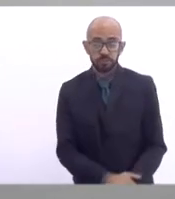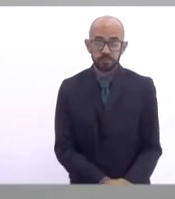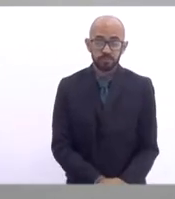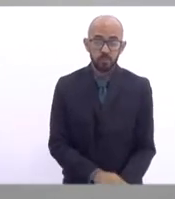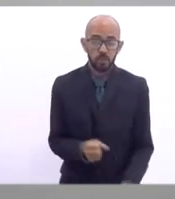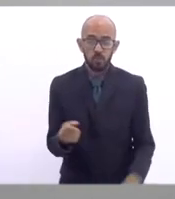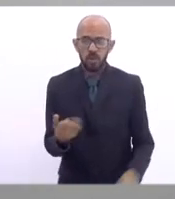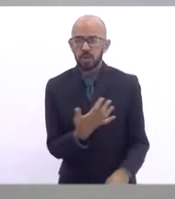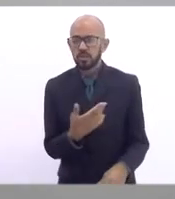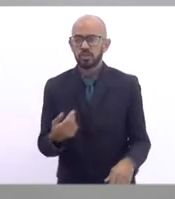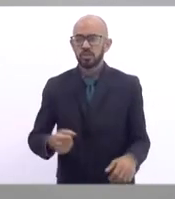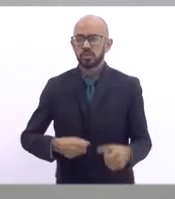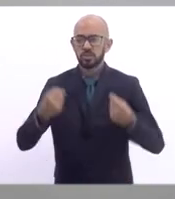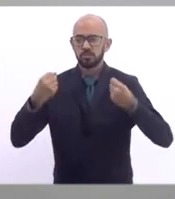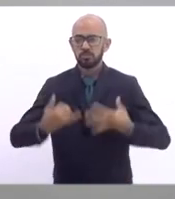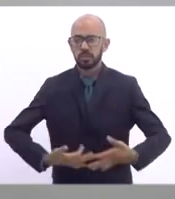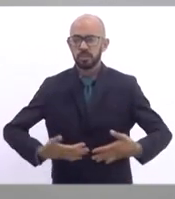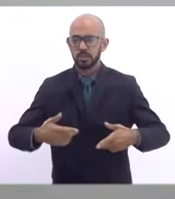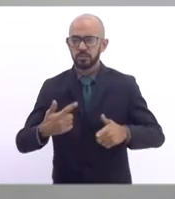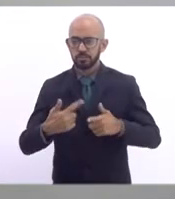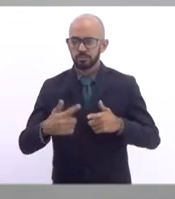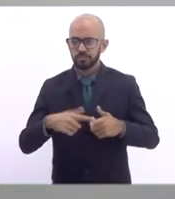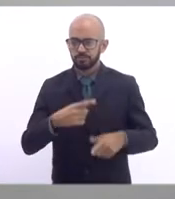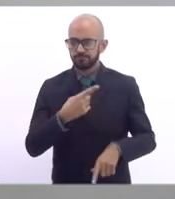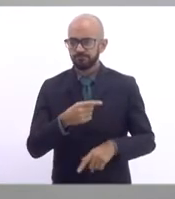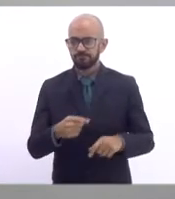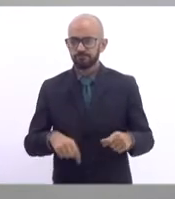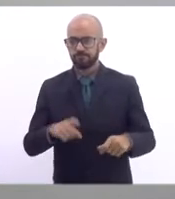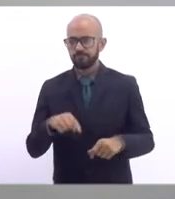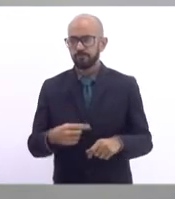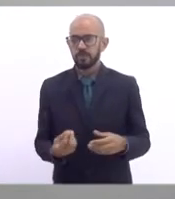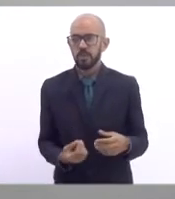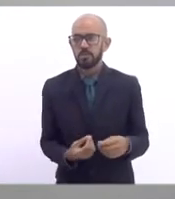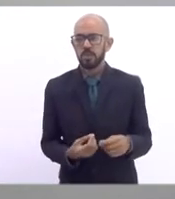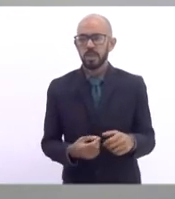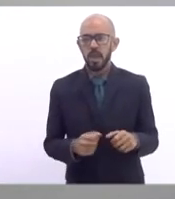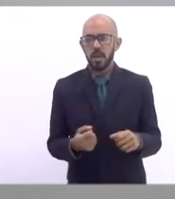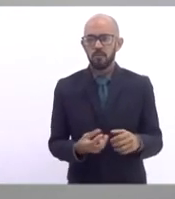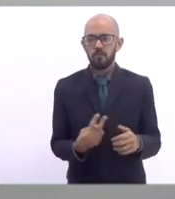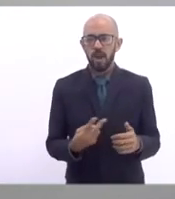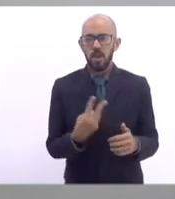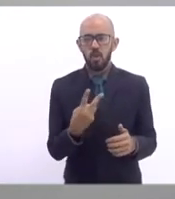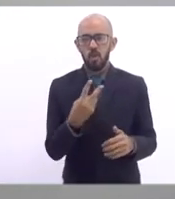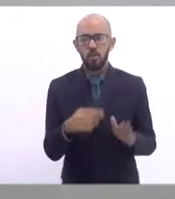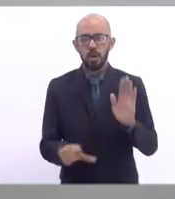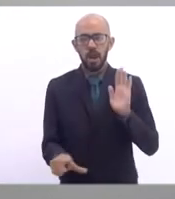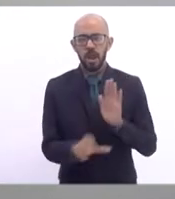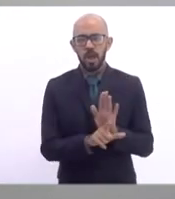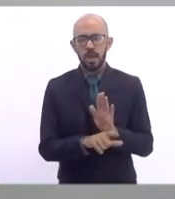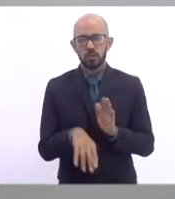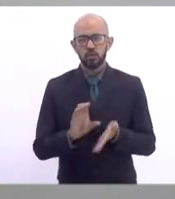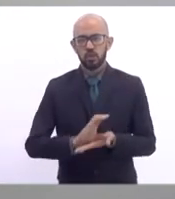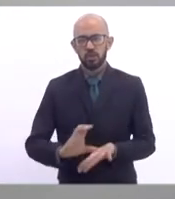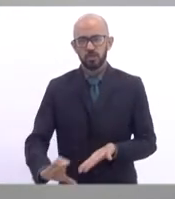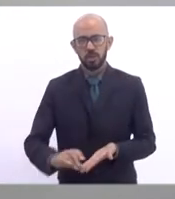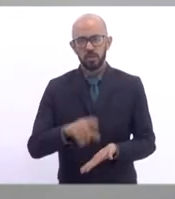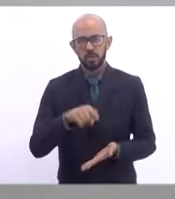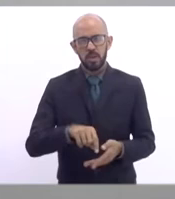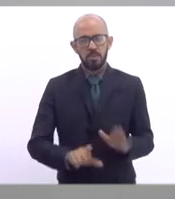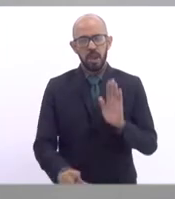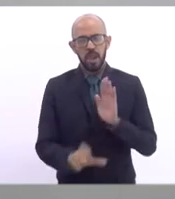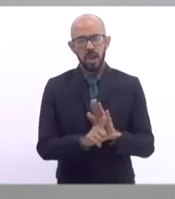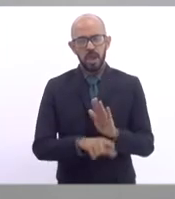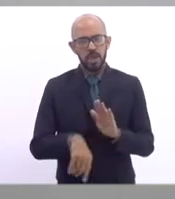palco essa linha é para valorizar a lei orçamentária que também é uma lei autorizativa